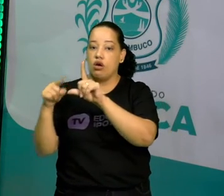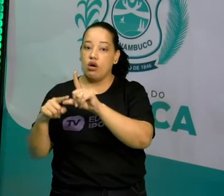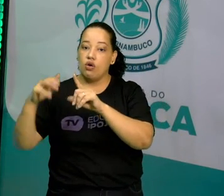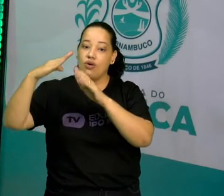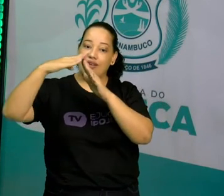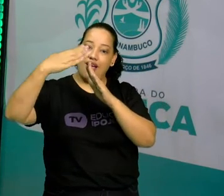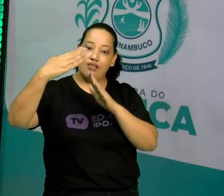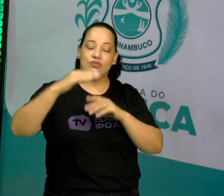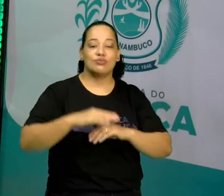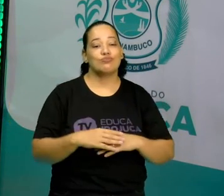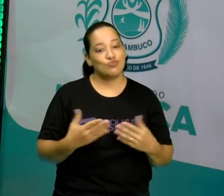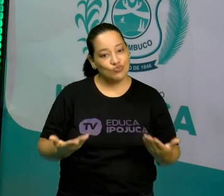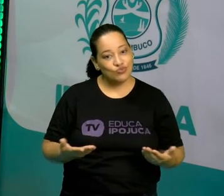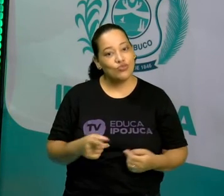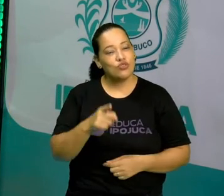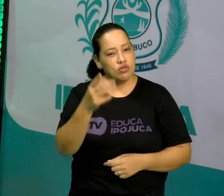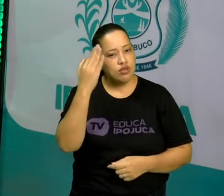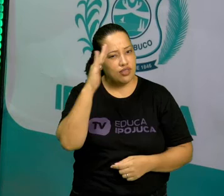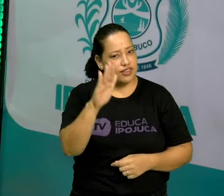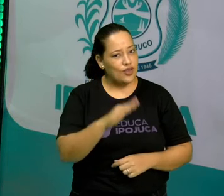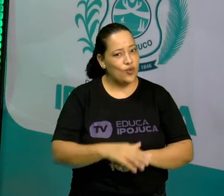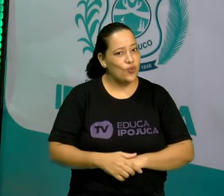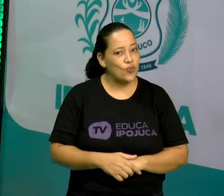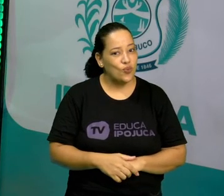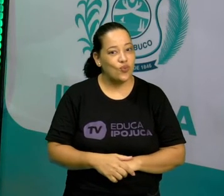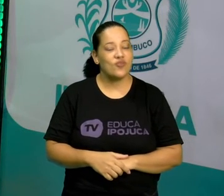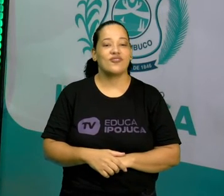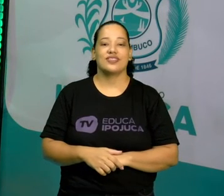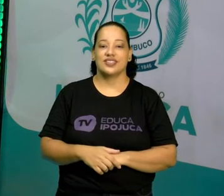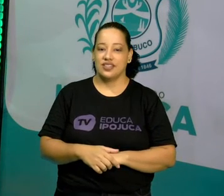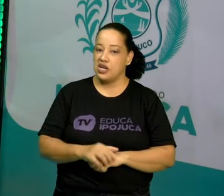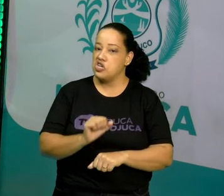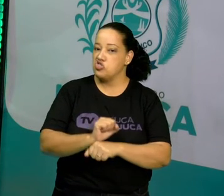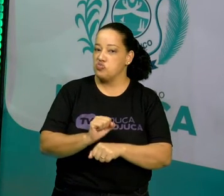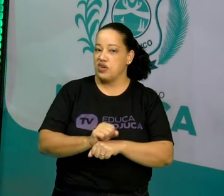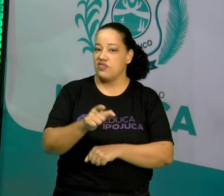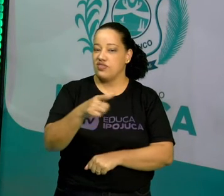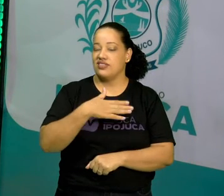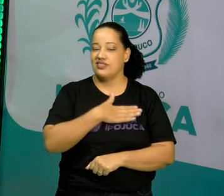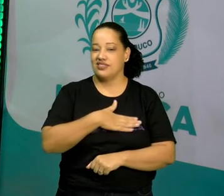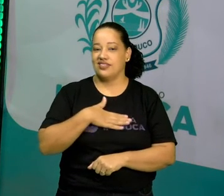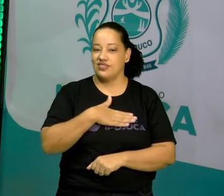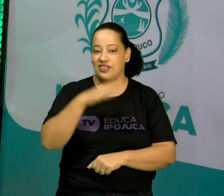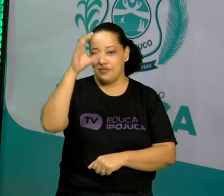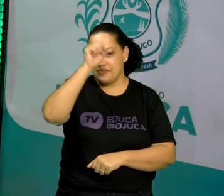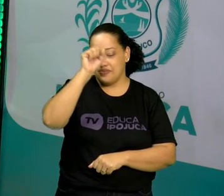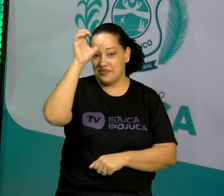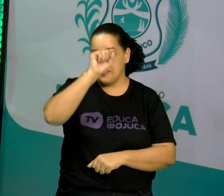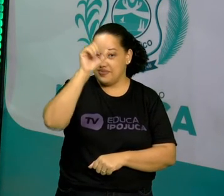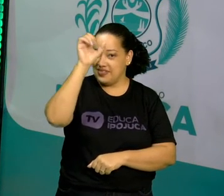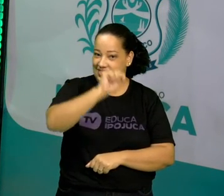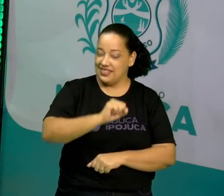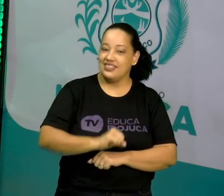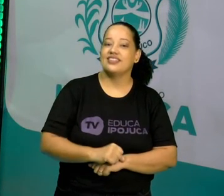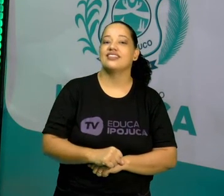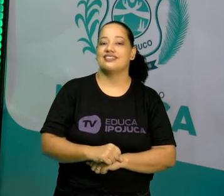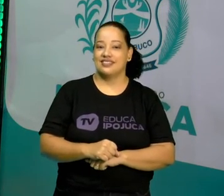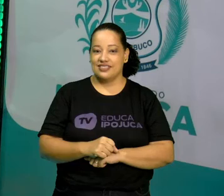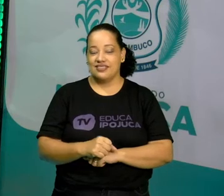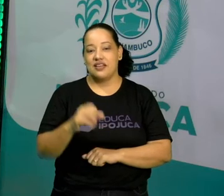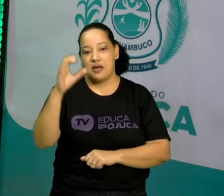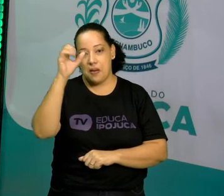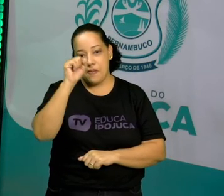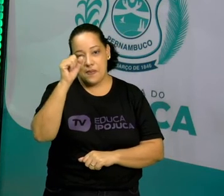deu para entender esta aula? Espero que vocês tenham aprendido um pouco sobre este